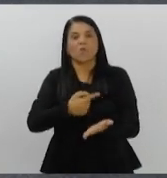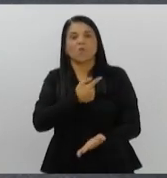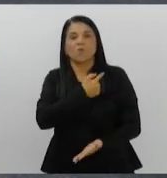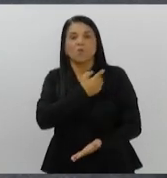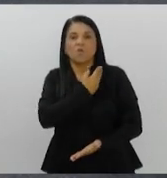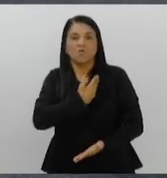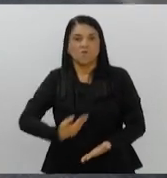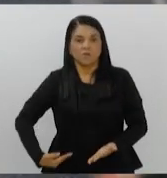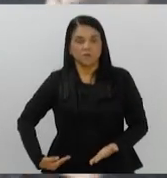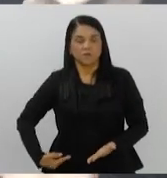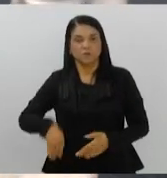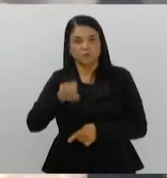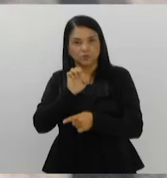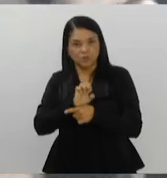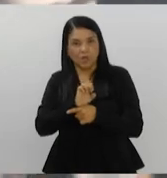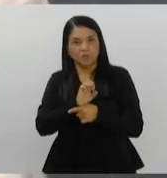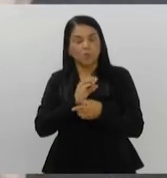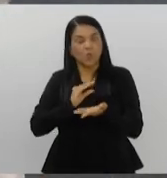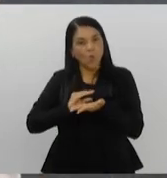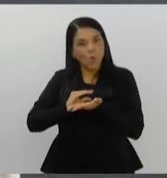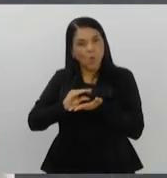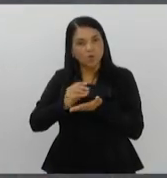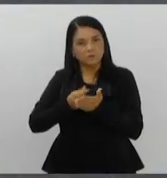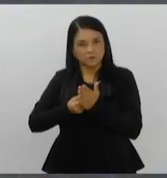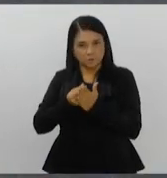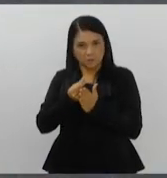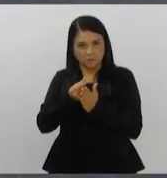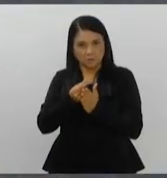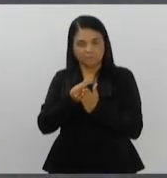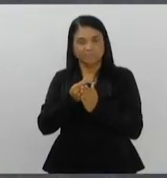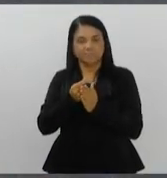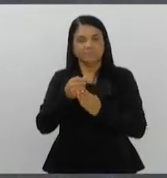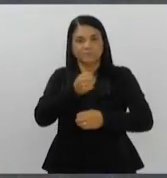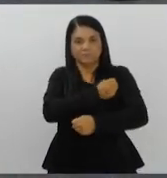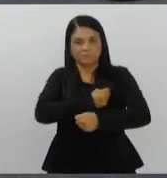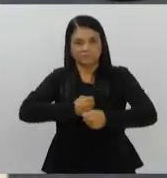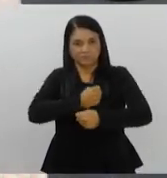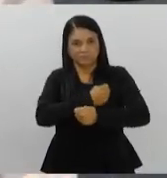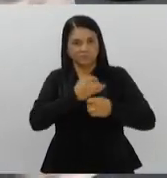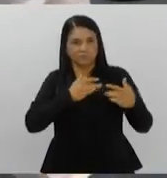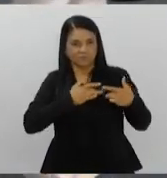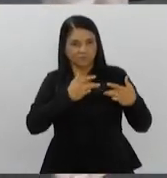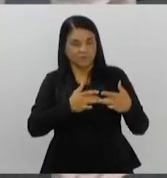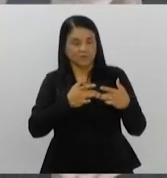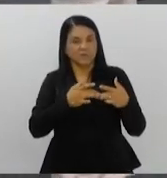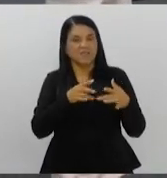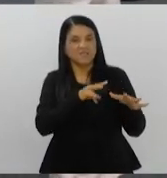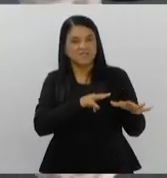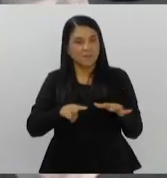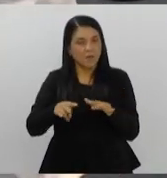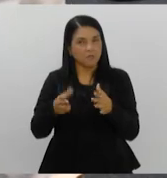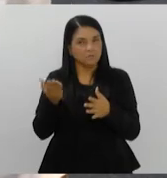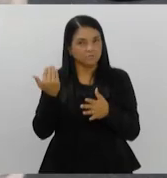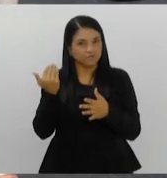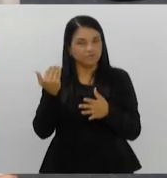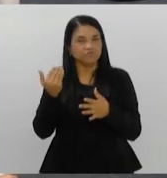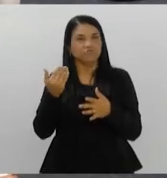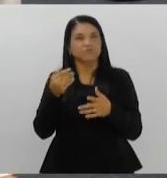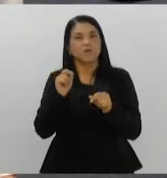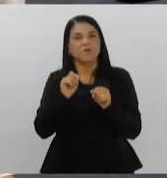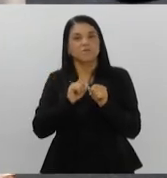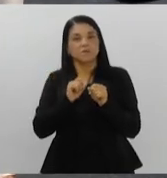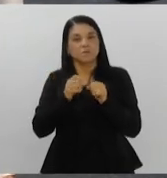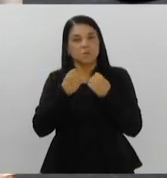Estado no orçamento também a essas cozinhas solidárias. Na última semana, fizemos aqui